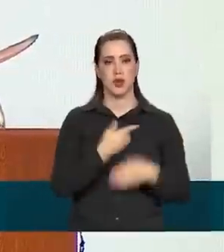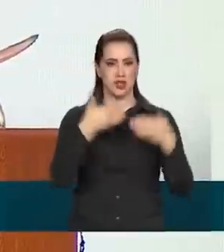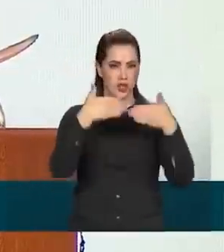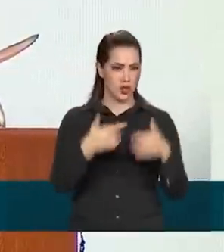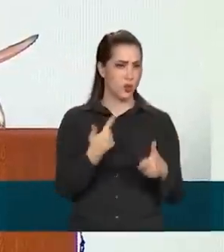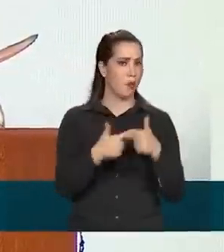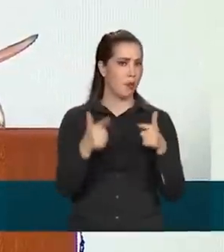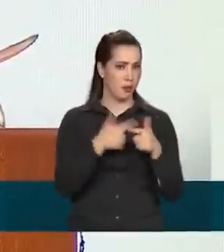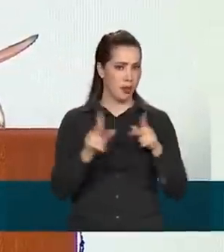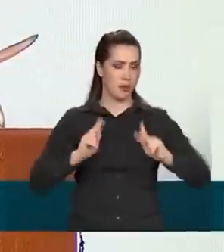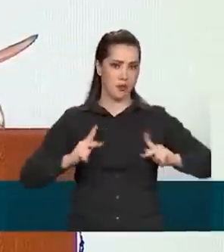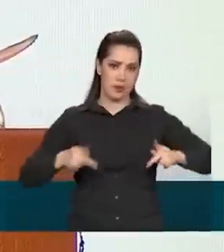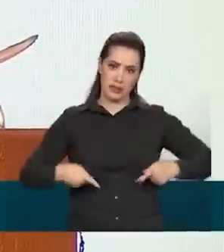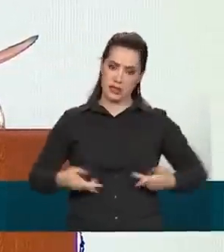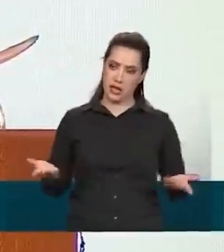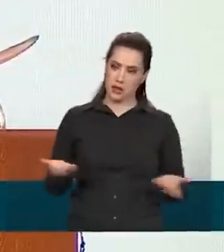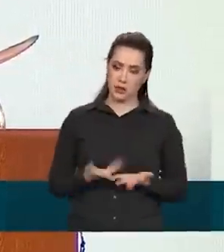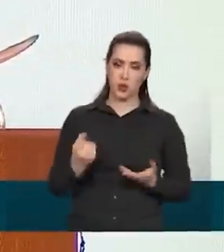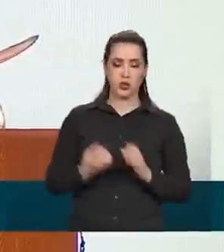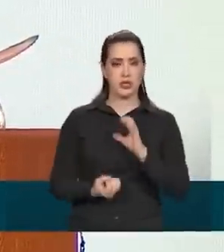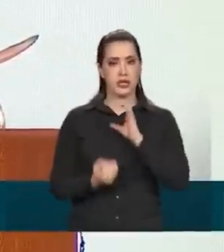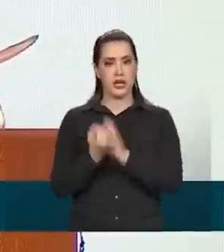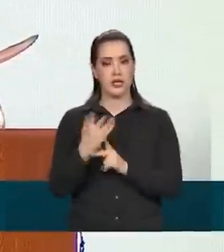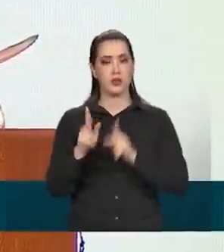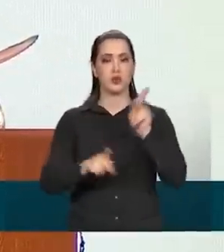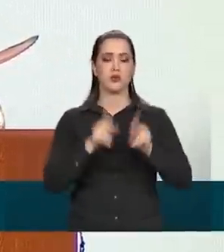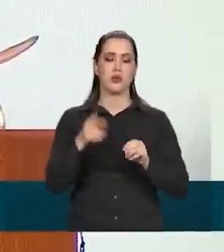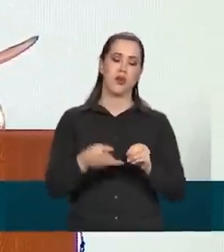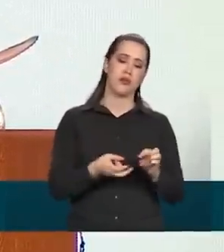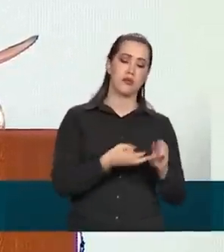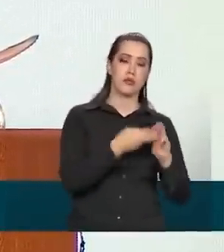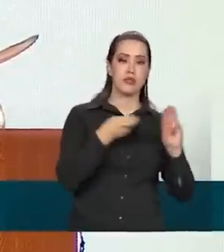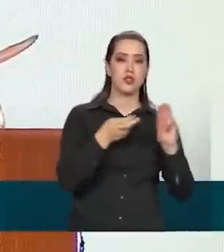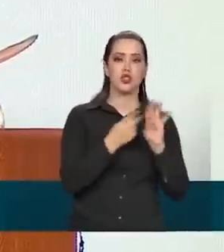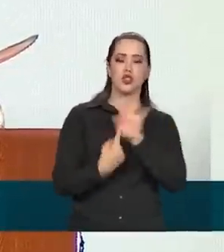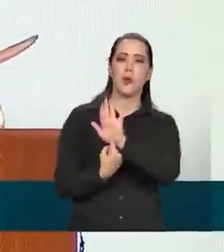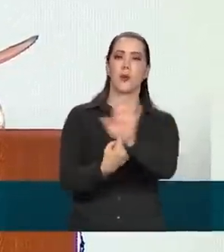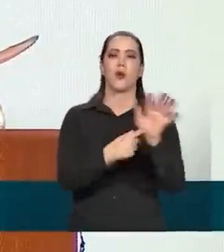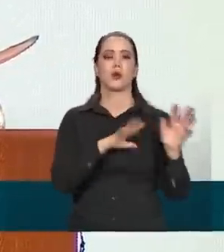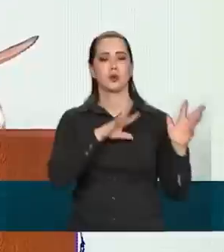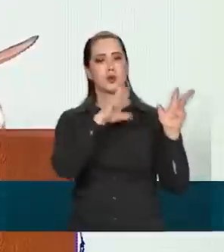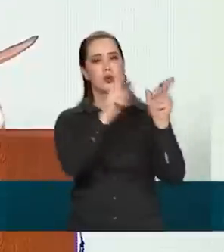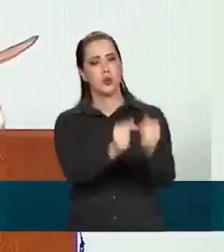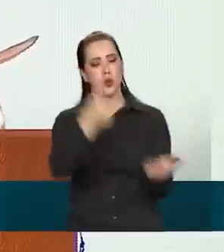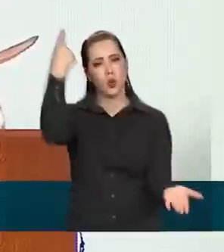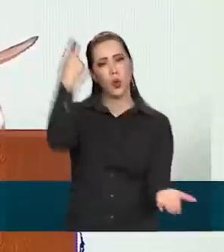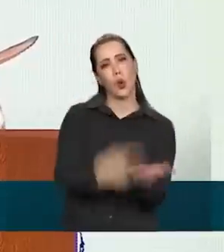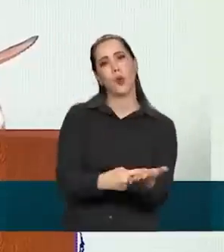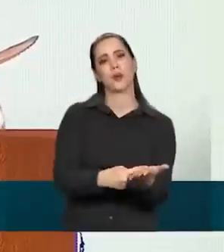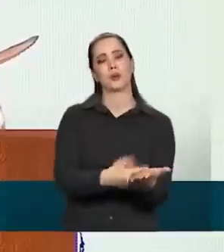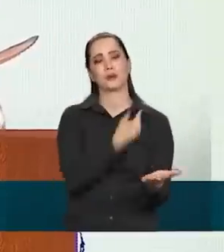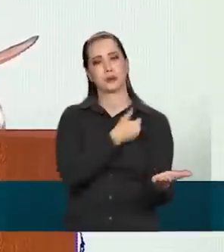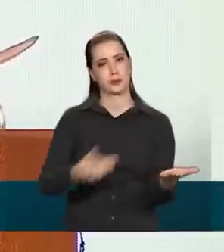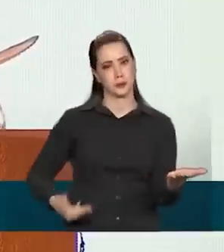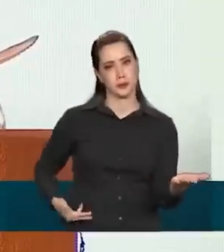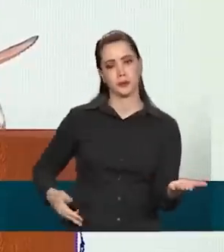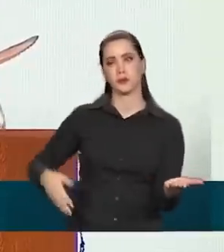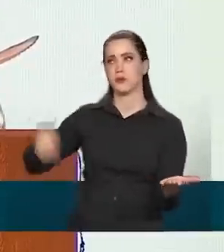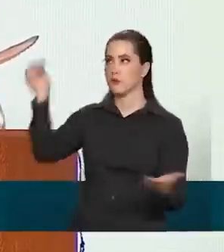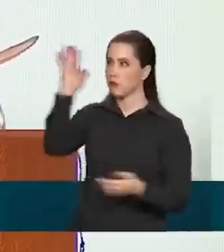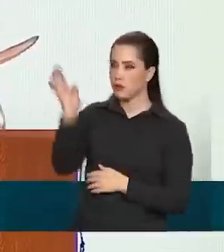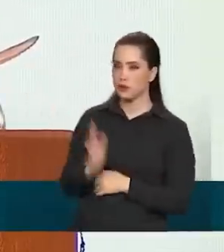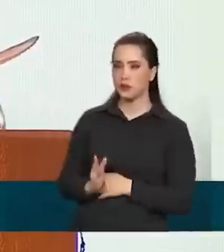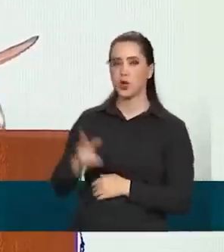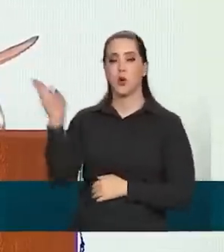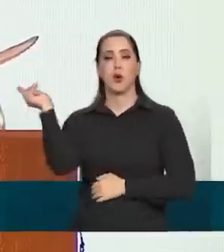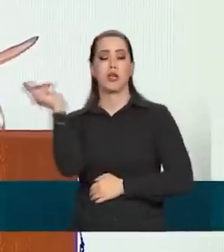por isso a criação do Ministério dos Povos Indígenas sinaliza para o mundo o compromisso do Estado brasileiro